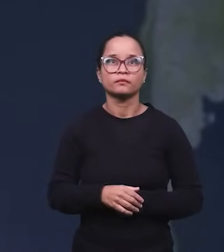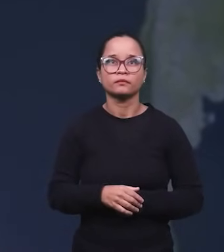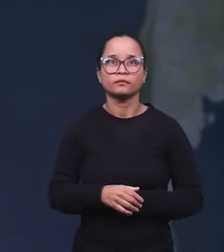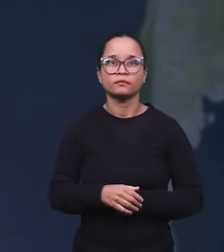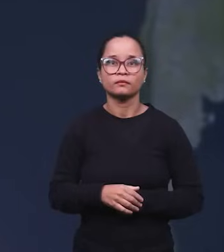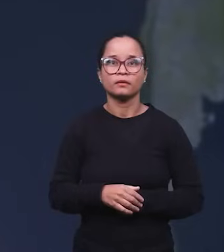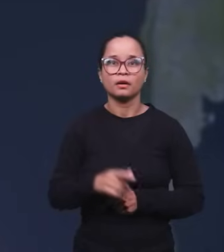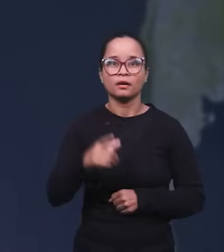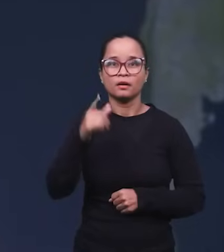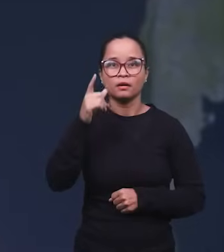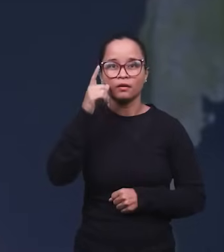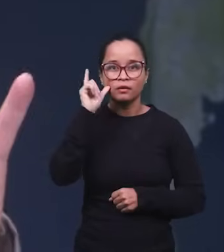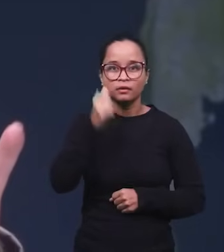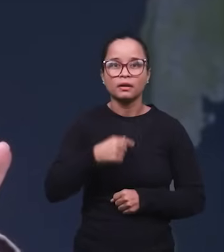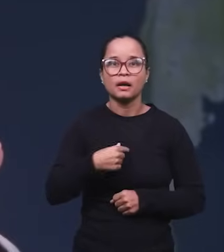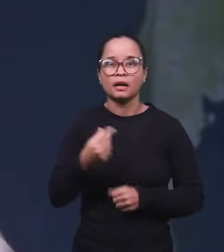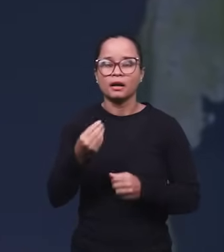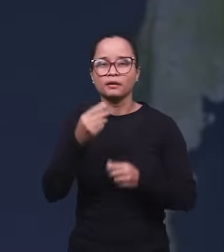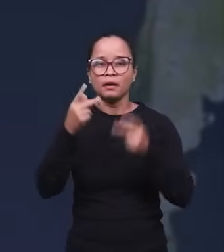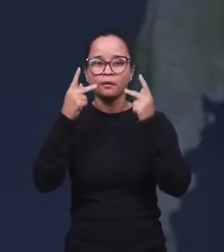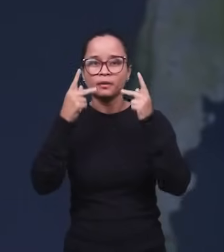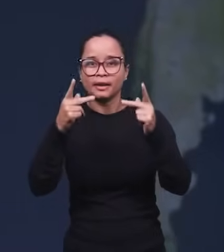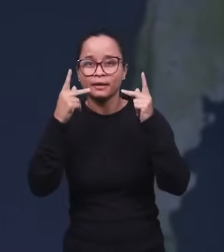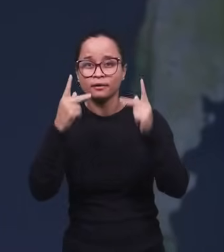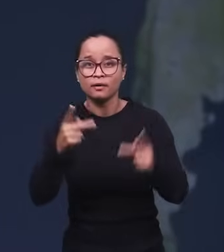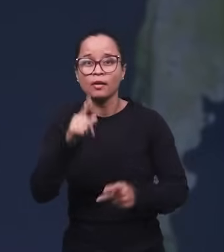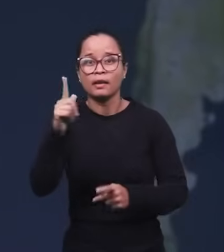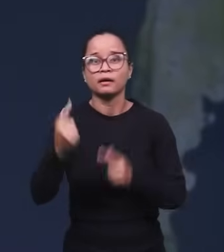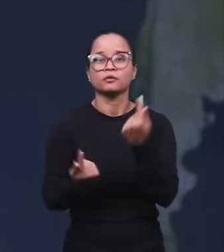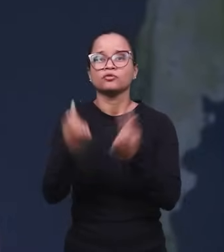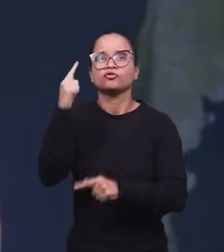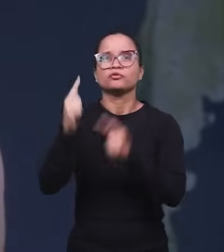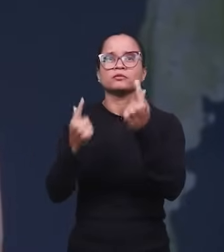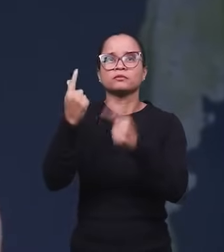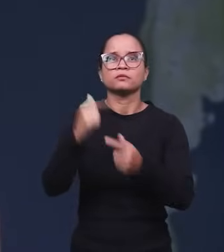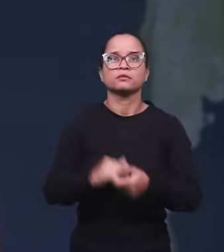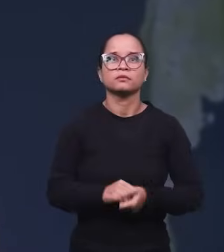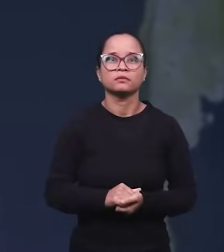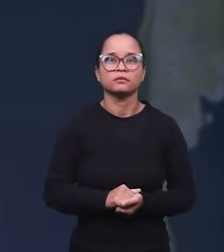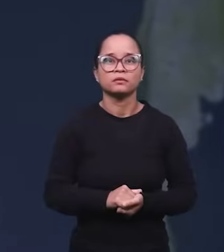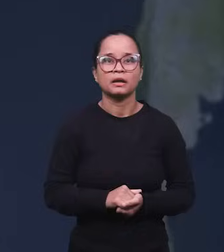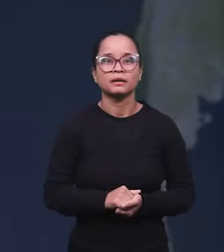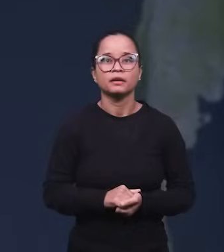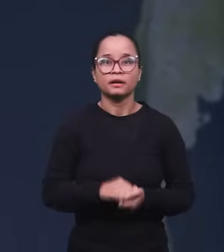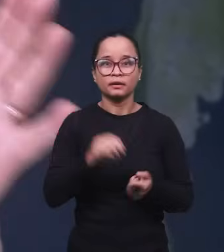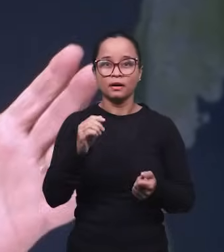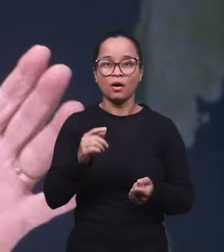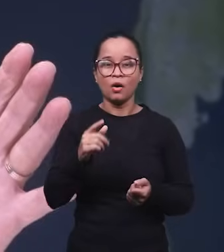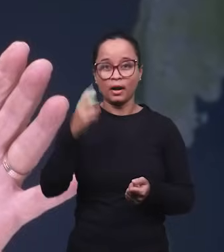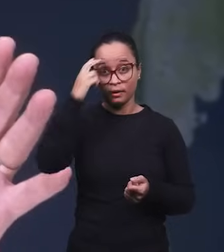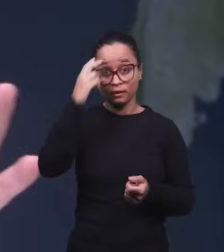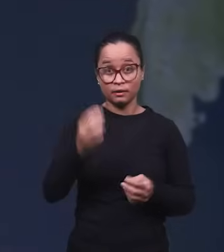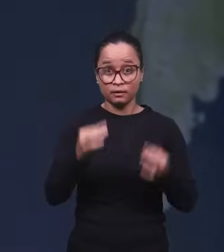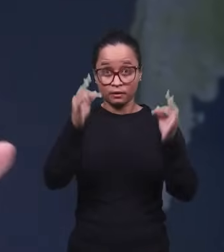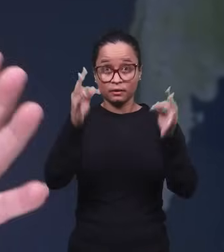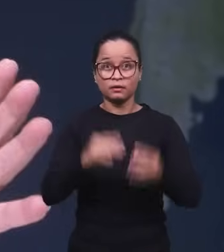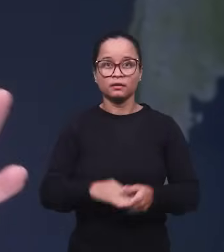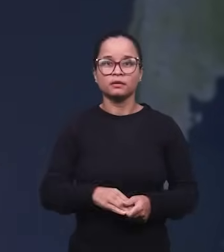dei uma palavra no Chile. Essa foi a expressão. A tradução, a inteligência artificial traduziu literalmente.